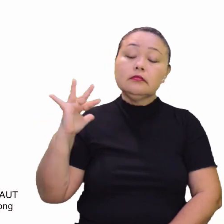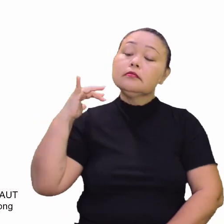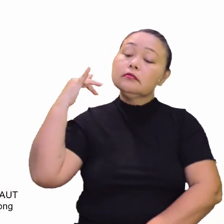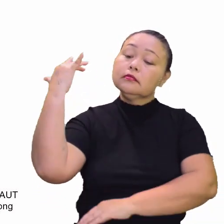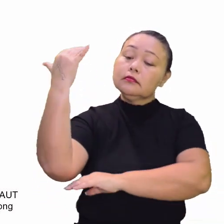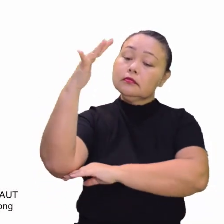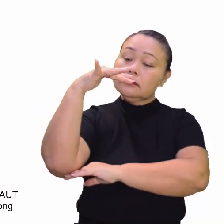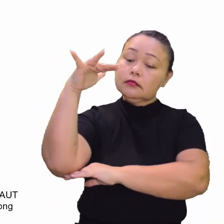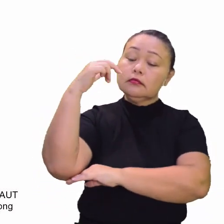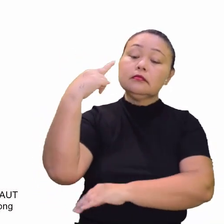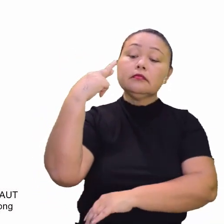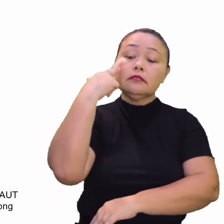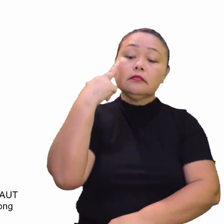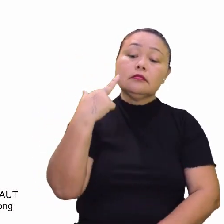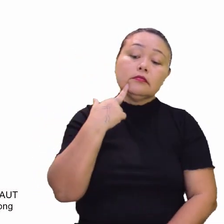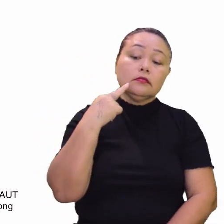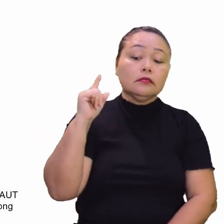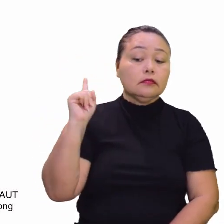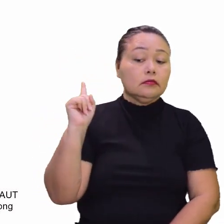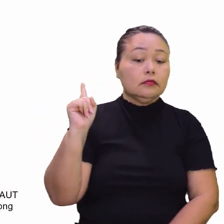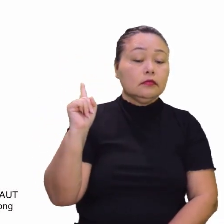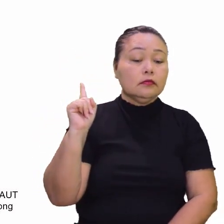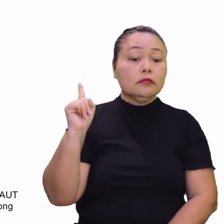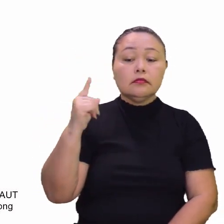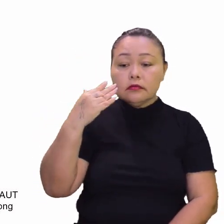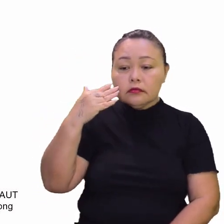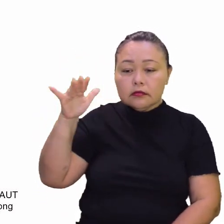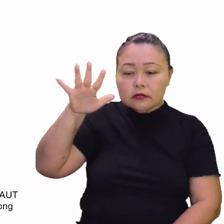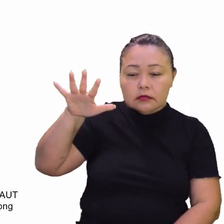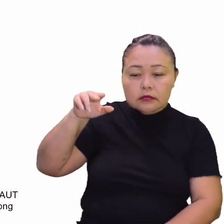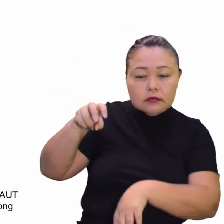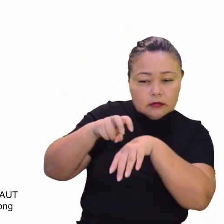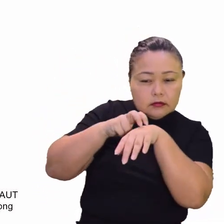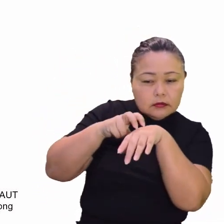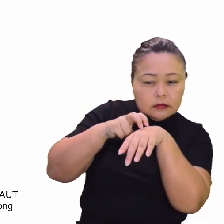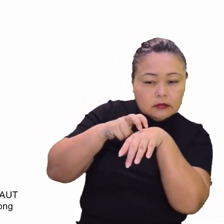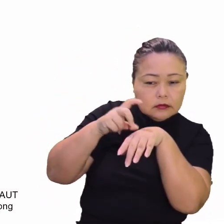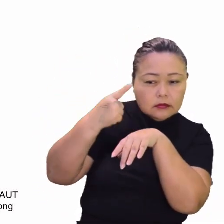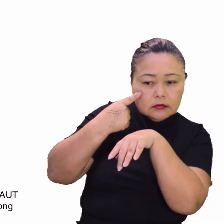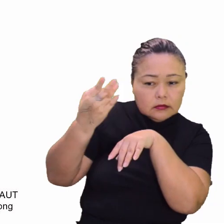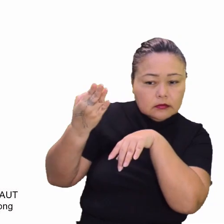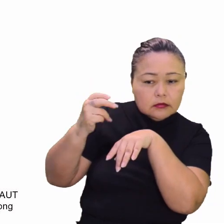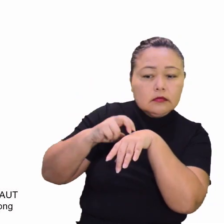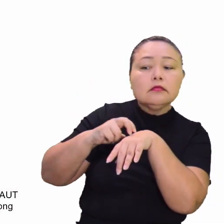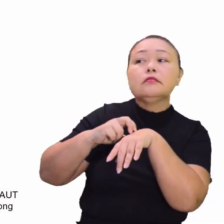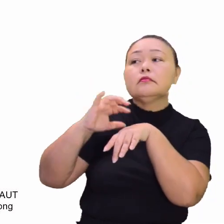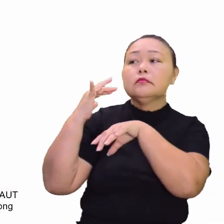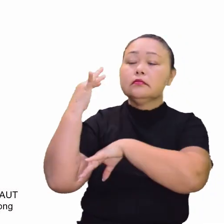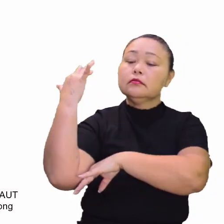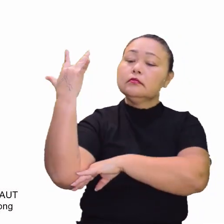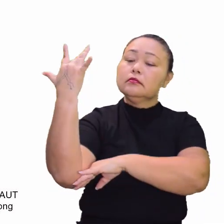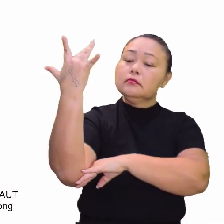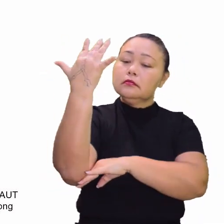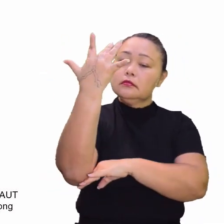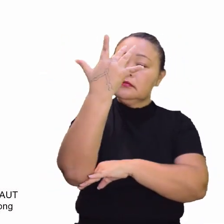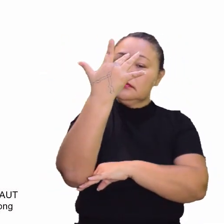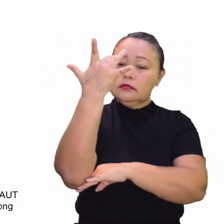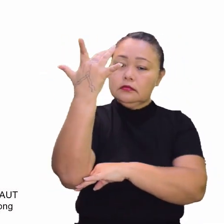vegetal de Rondônia. Essa parte mais verde que você vê aí, ó, é a vegetação